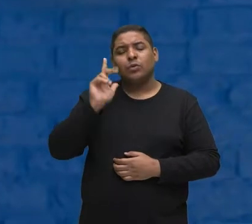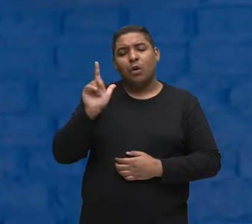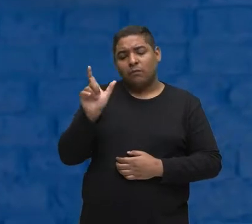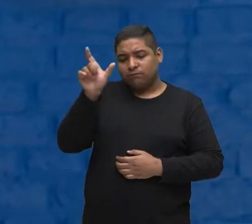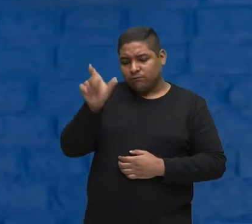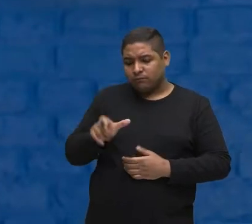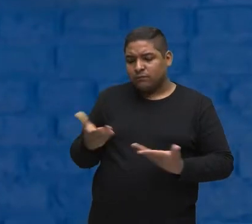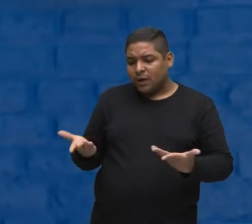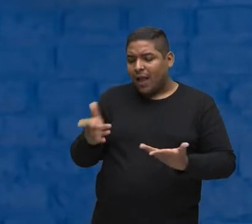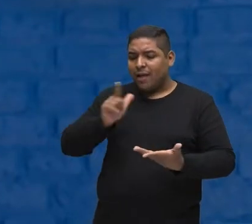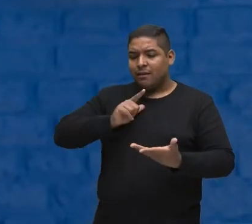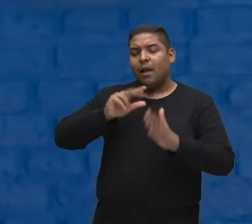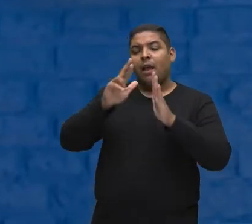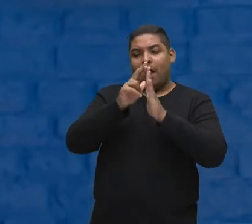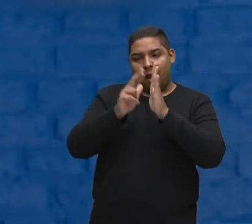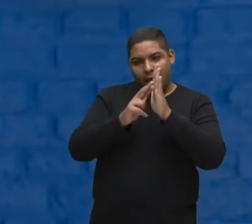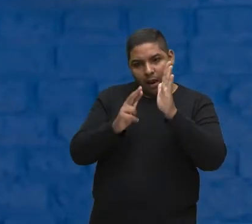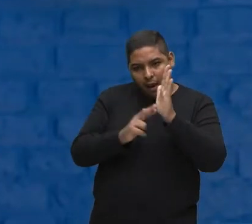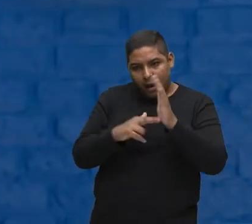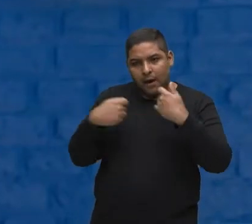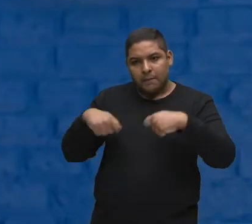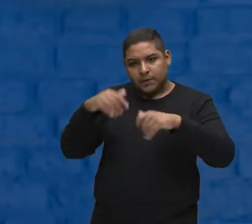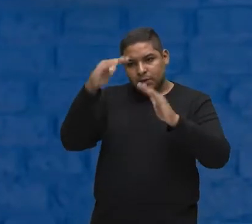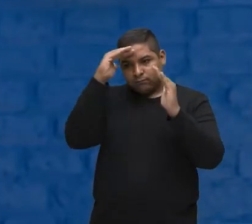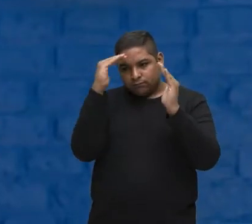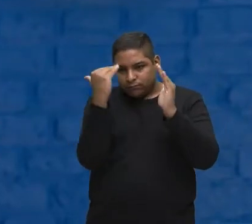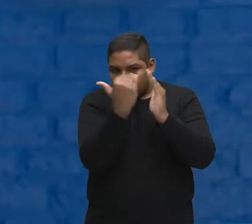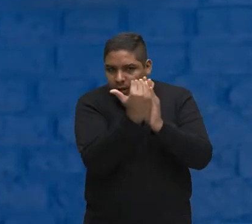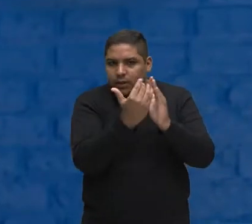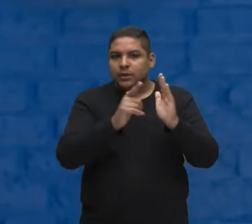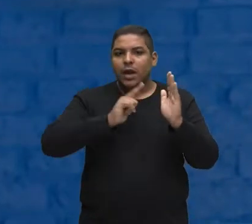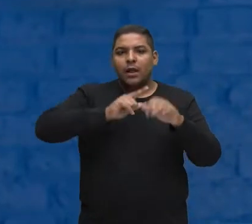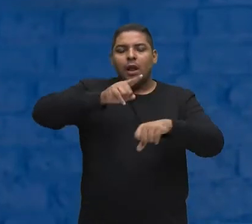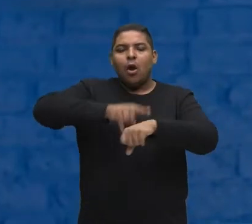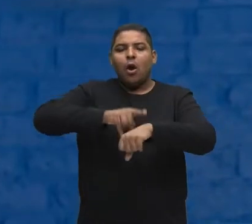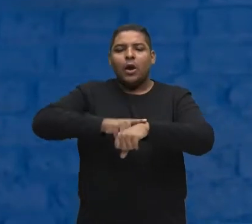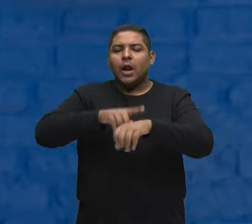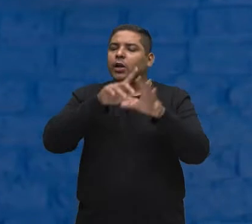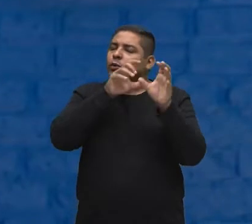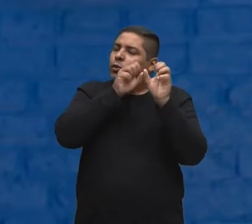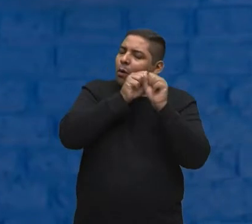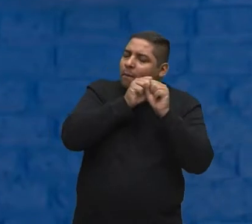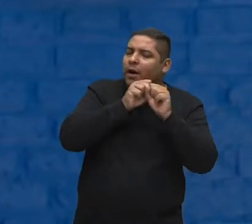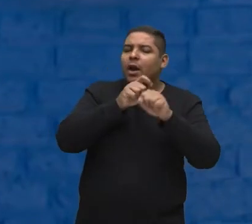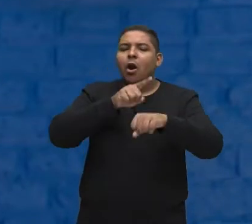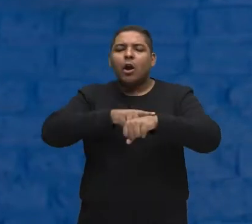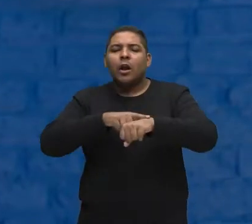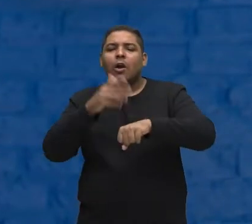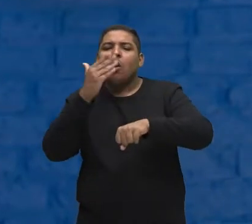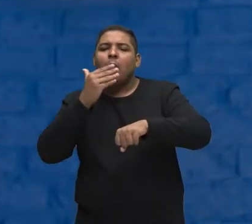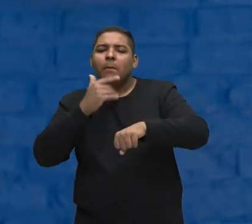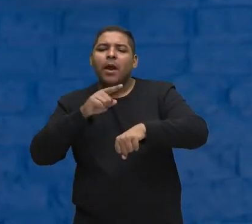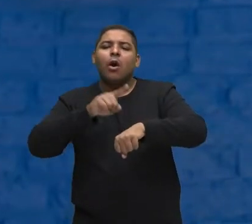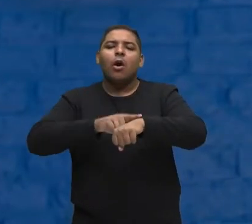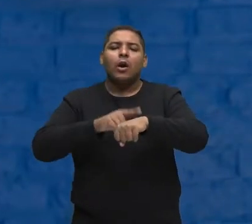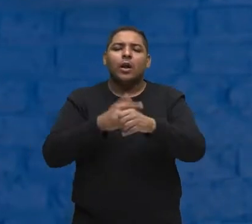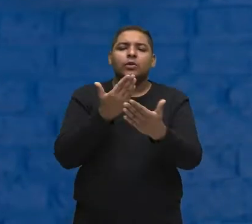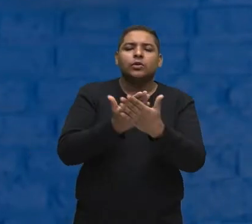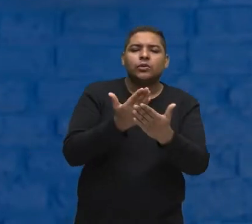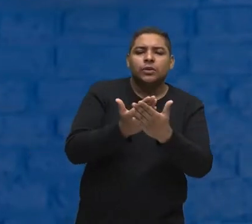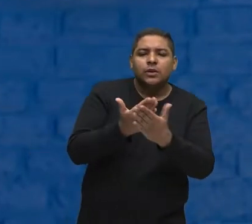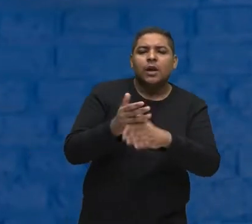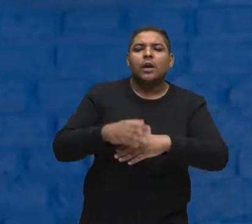tem regras, né? Aqui você tem horário para tudo, horário para dormir, horário para comer, horário para estudar, horário para ir